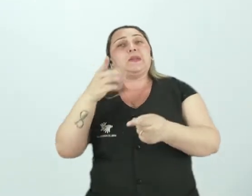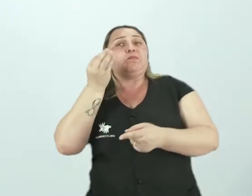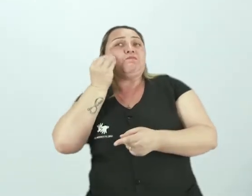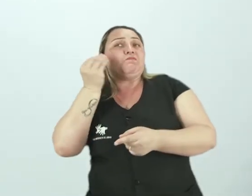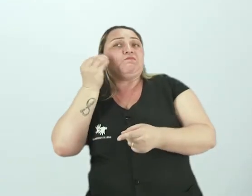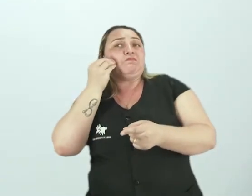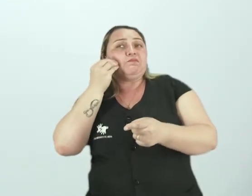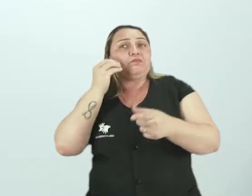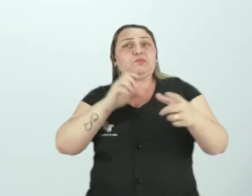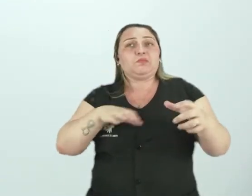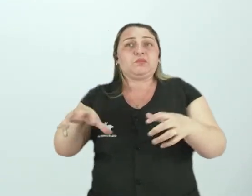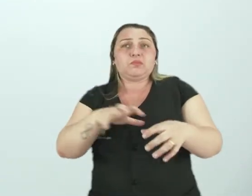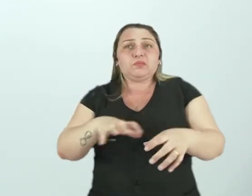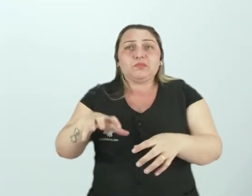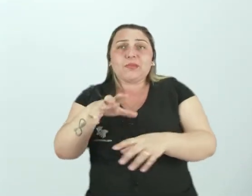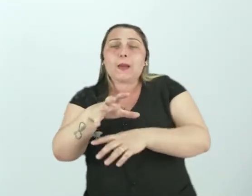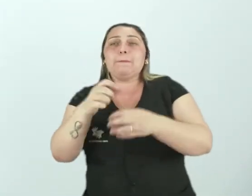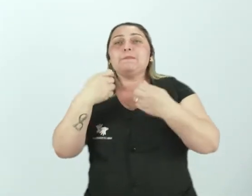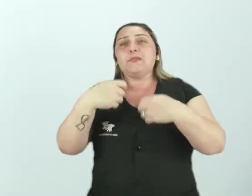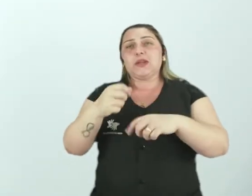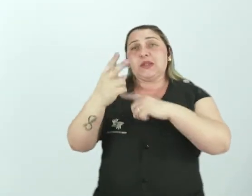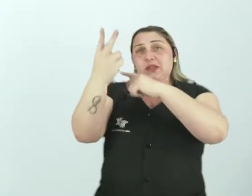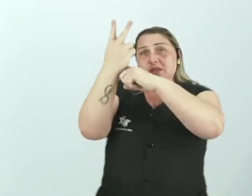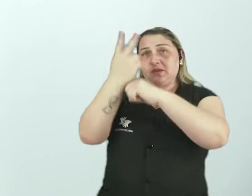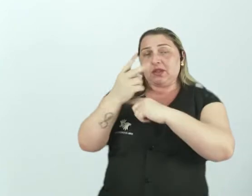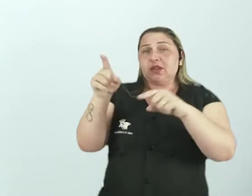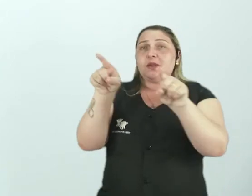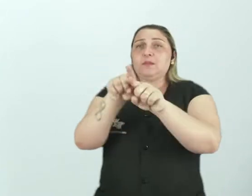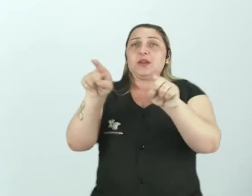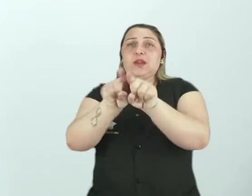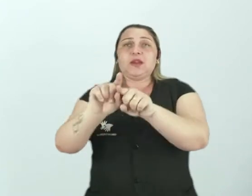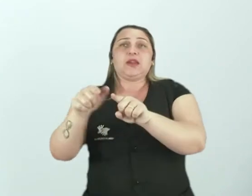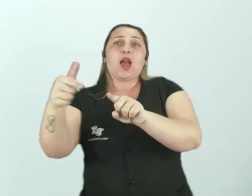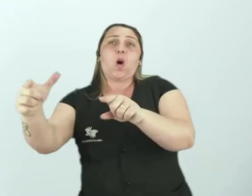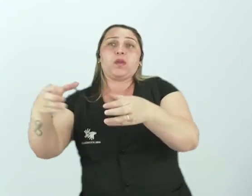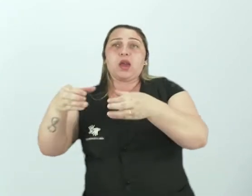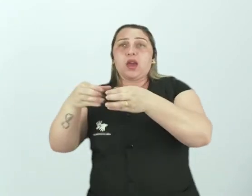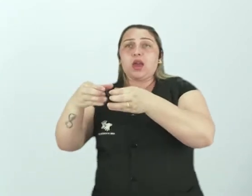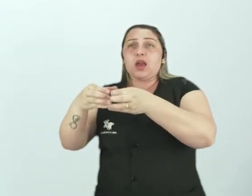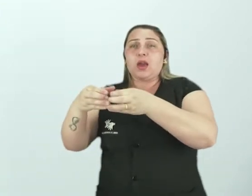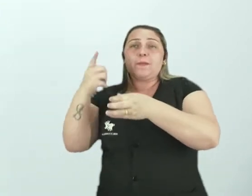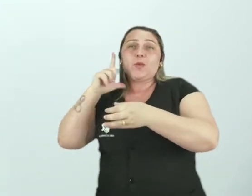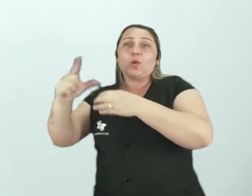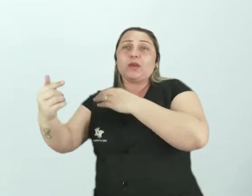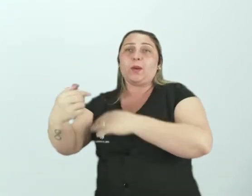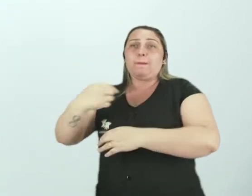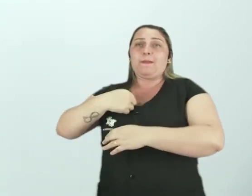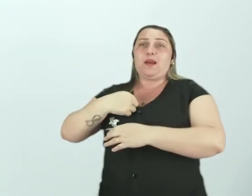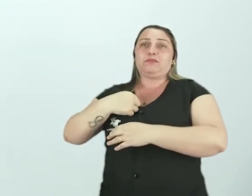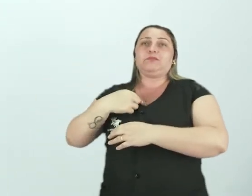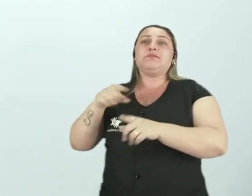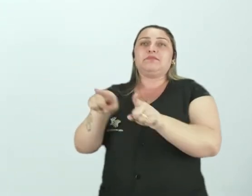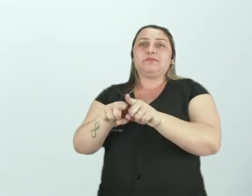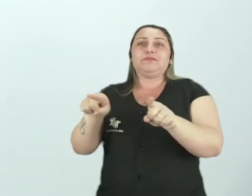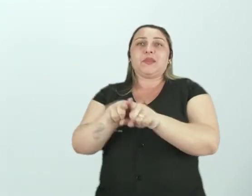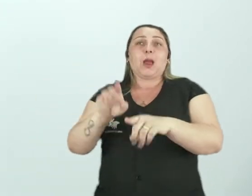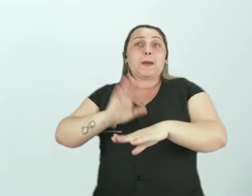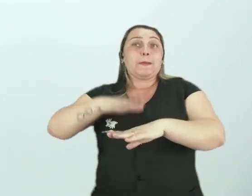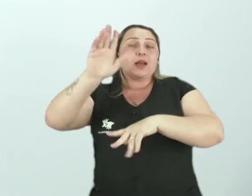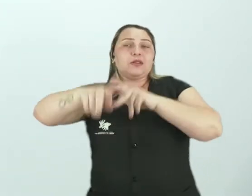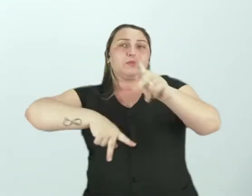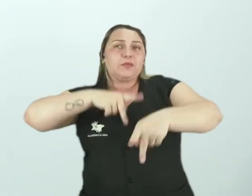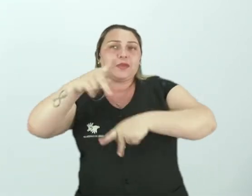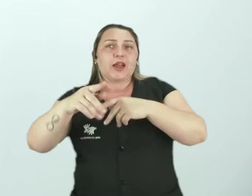para um campo, ele tem que se defender para que a outra equipe não marque os pontos dele, né? O mais popular